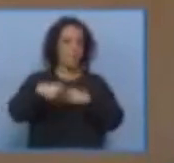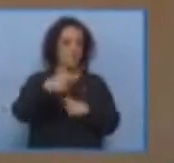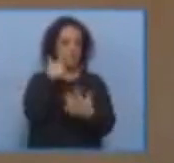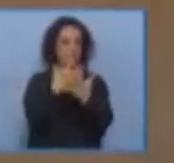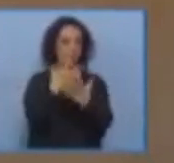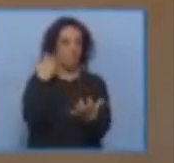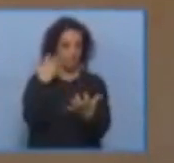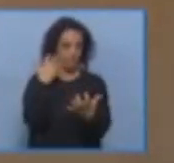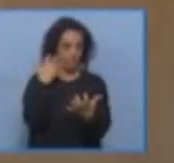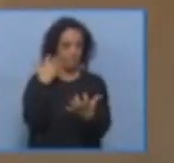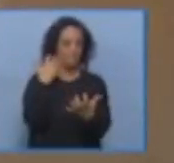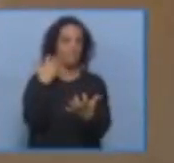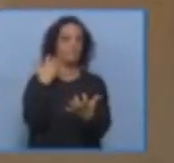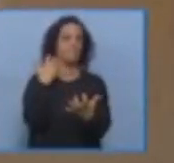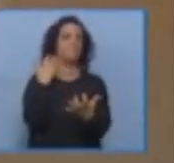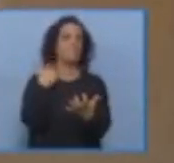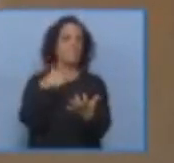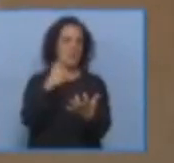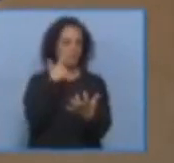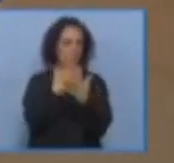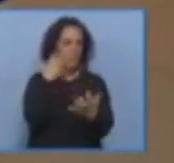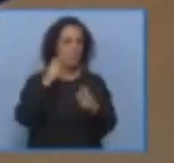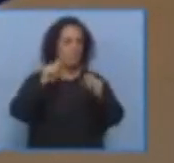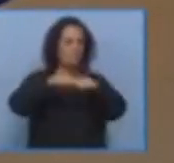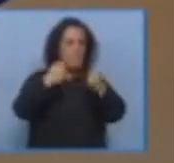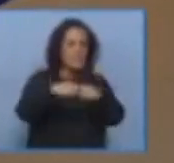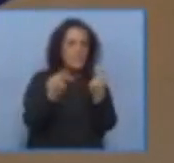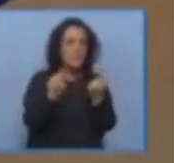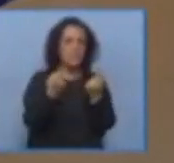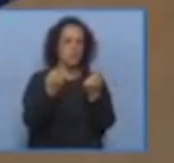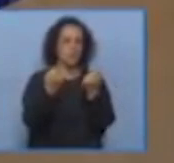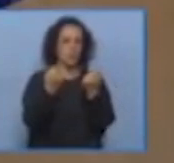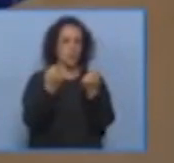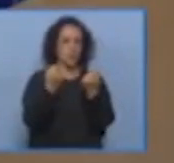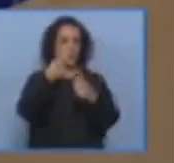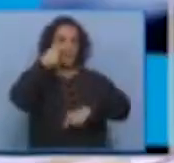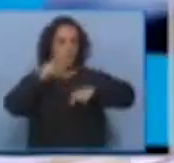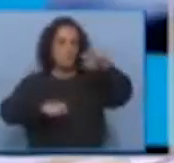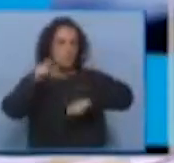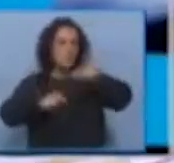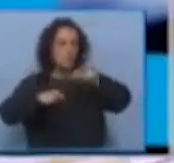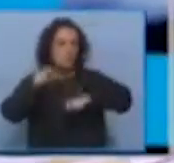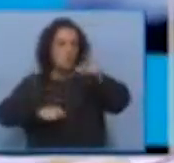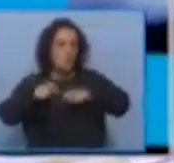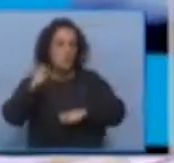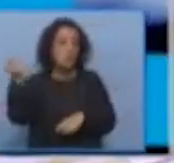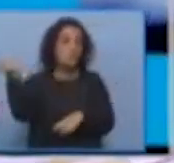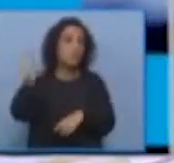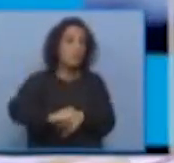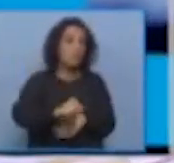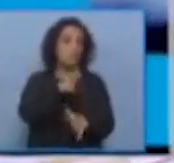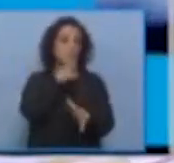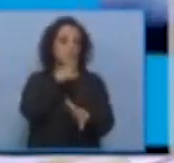o surgimento de partidos, de fações, de pessoas que vêm com uma mensagem